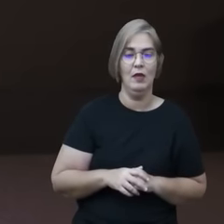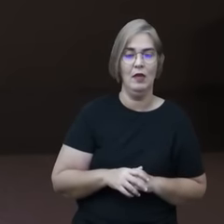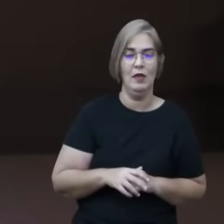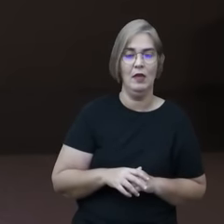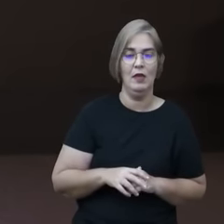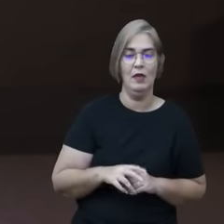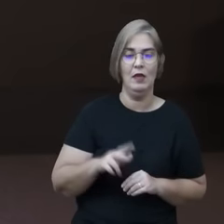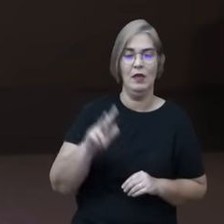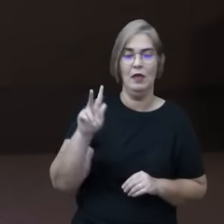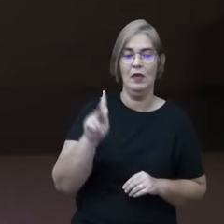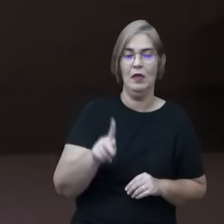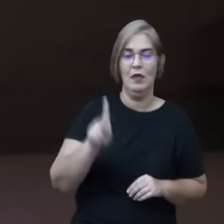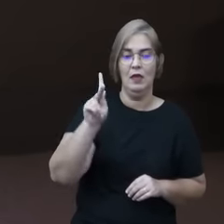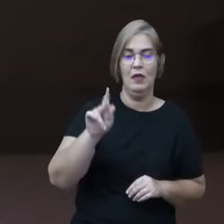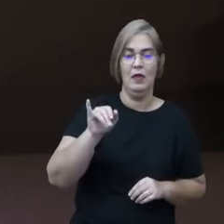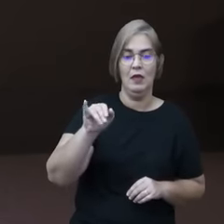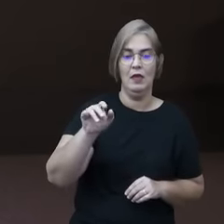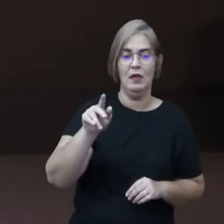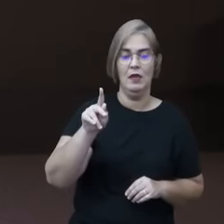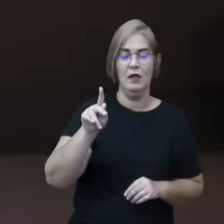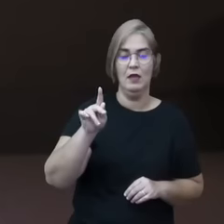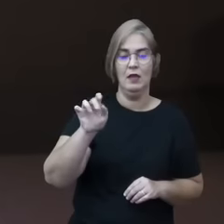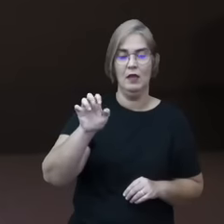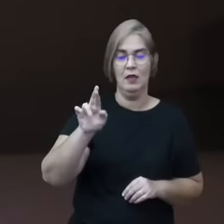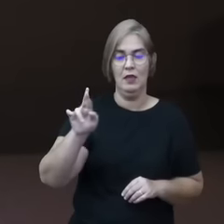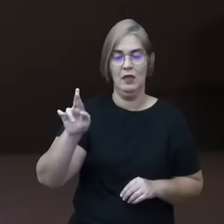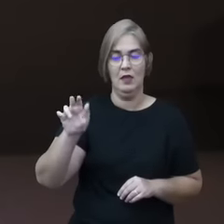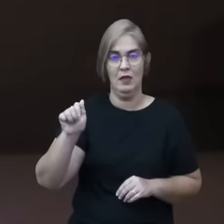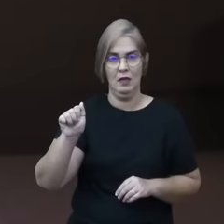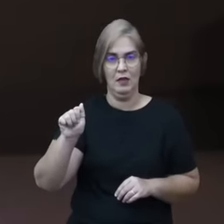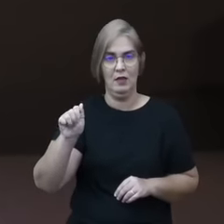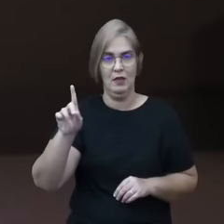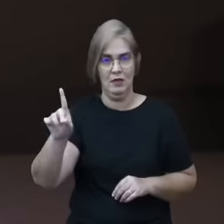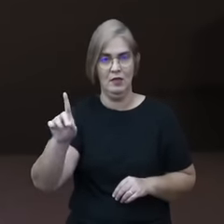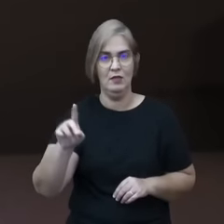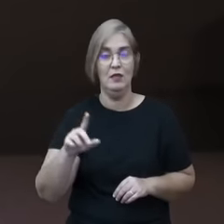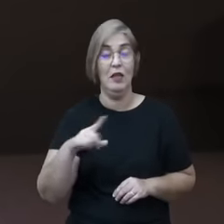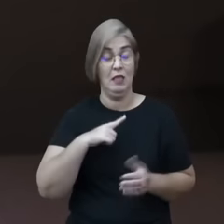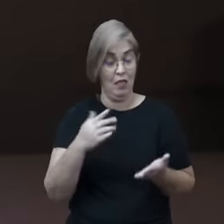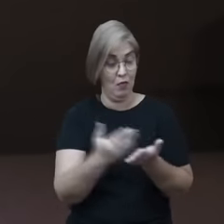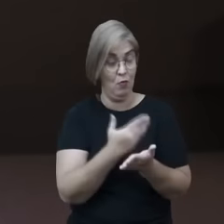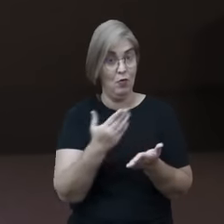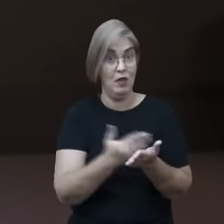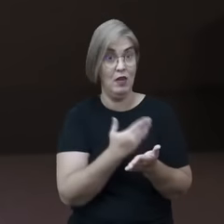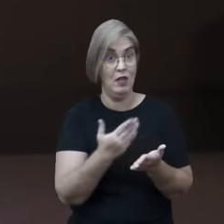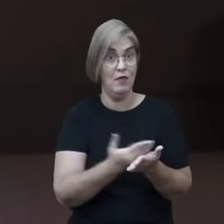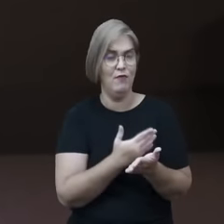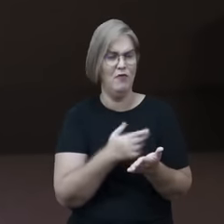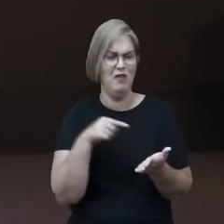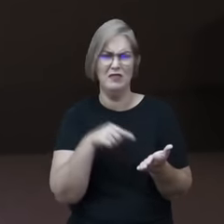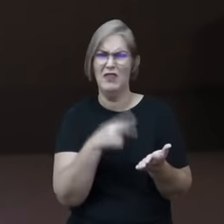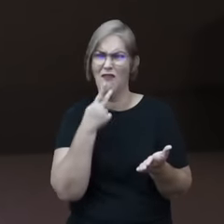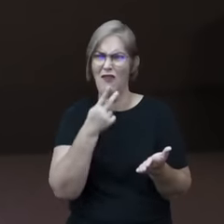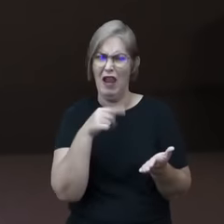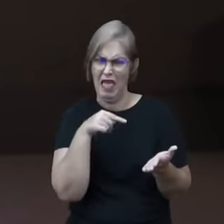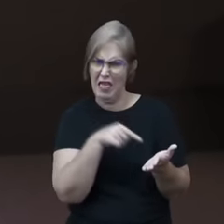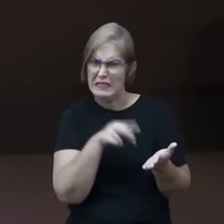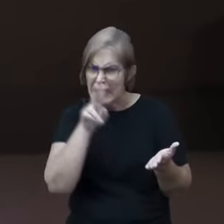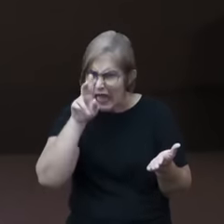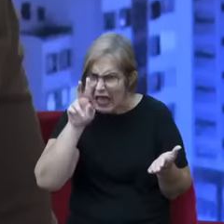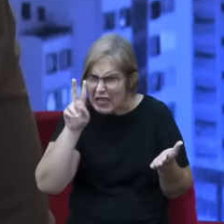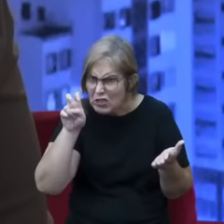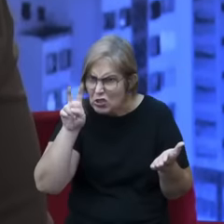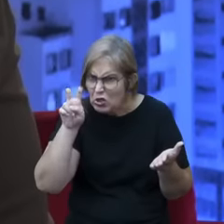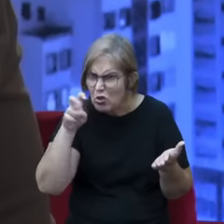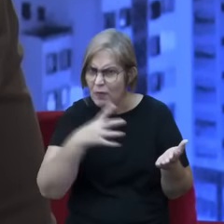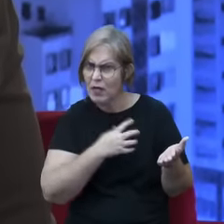pessoas confundem um pouco, lê a primeira frase aí fecha, né, o livro. Nossa, essa é uma obra sobre o suicídio. Não é uma obra sobre o suicídio, é ao contrário.